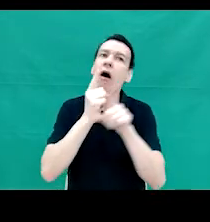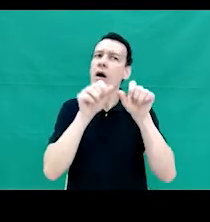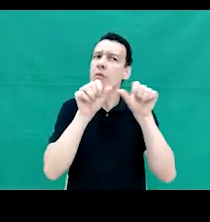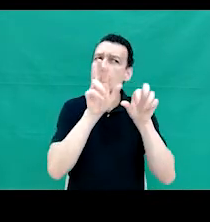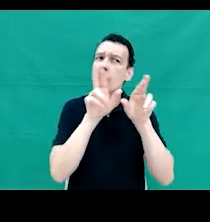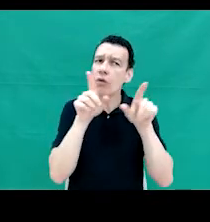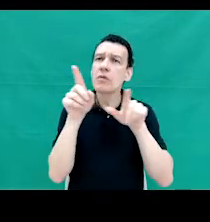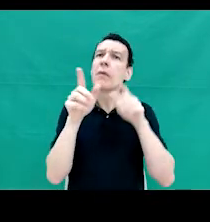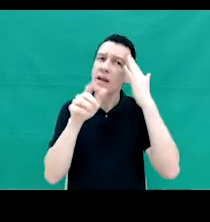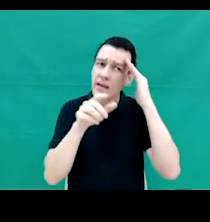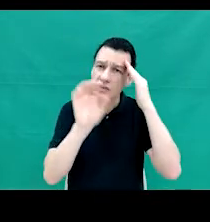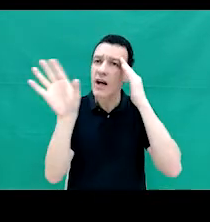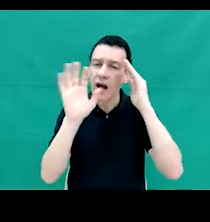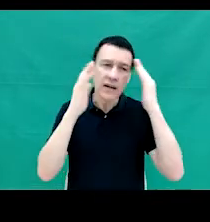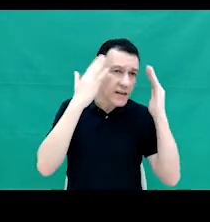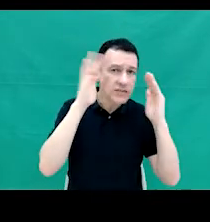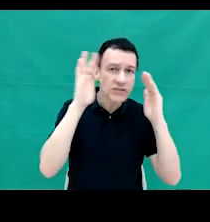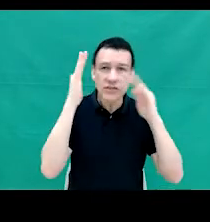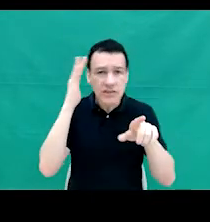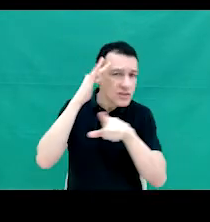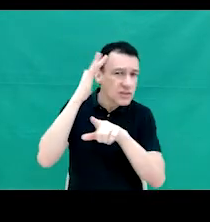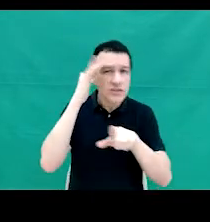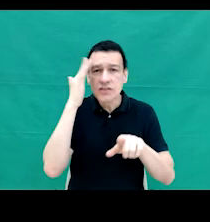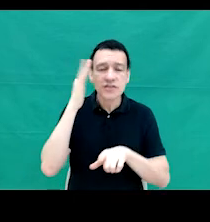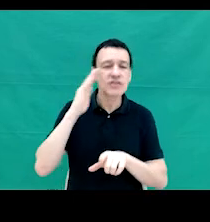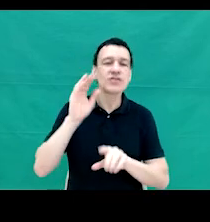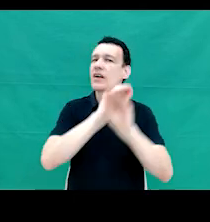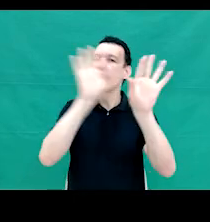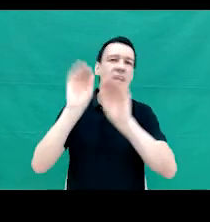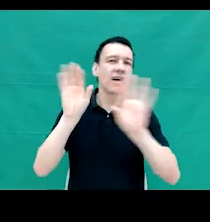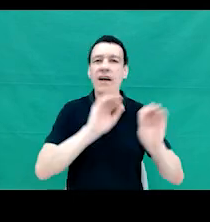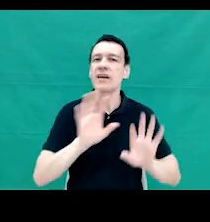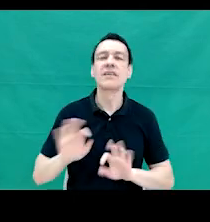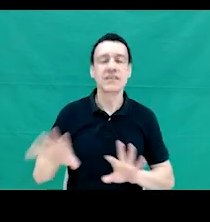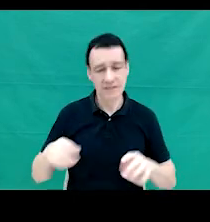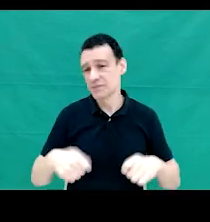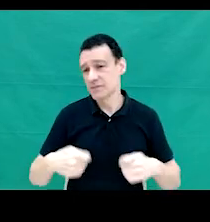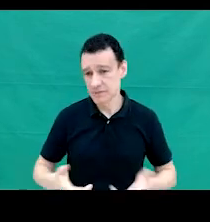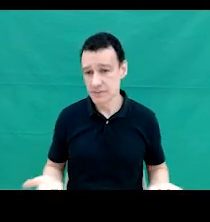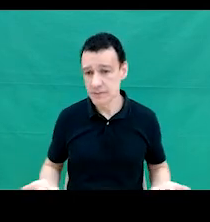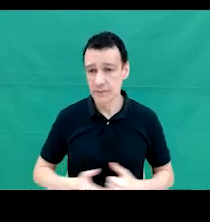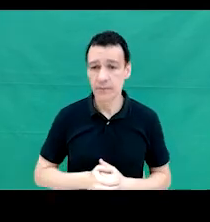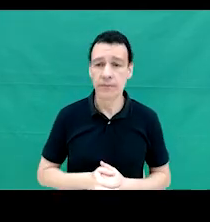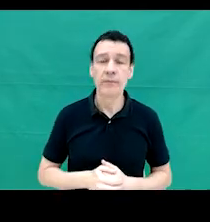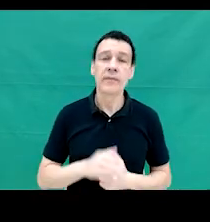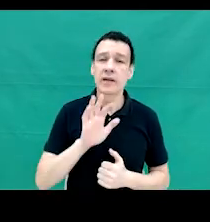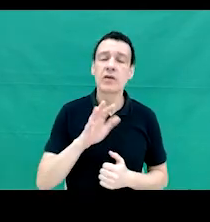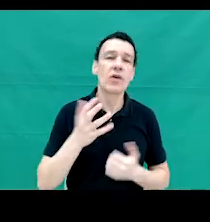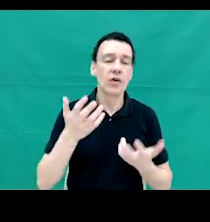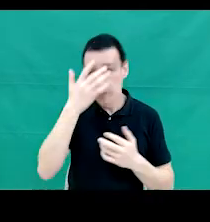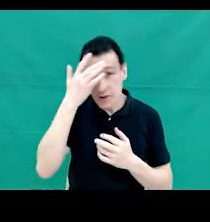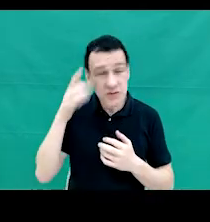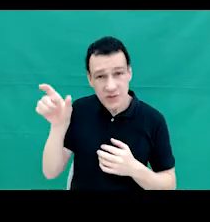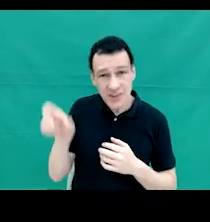Uma lei de Jacob bem interessante é que os usuários eles se baseiam nas